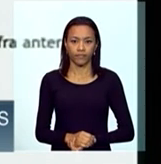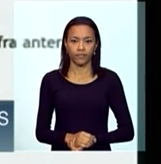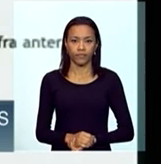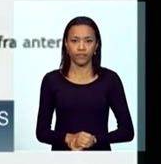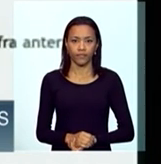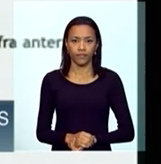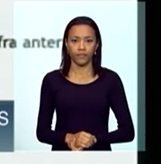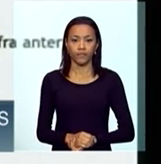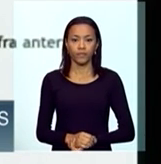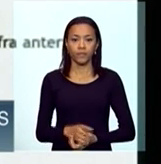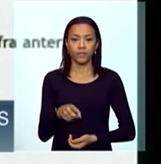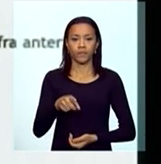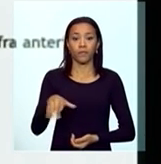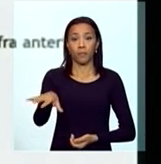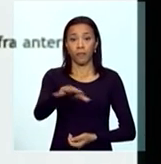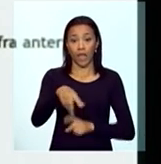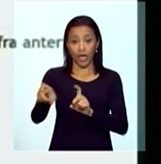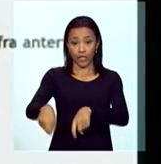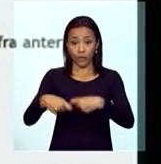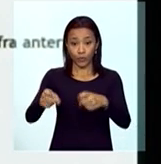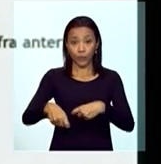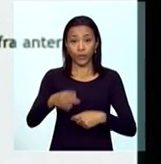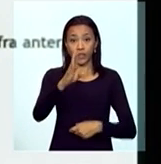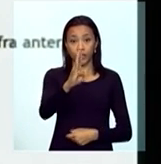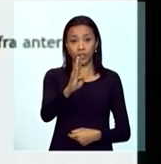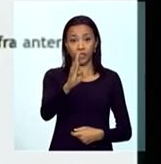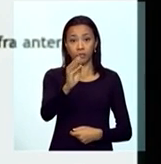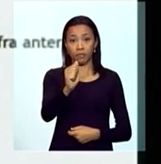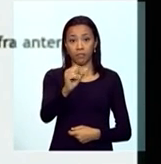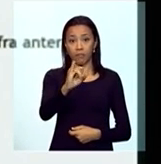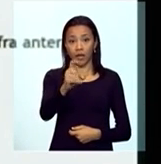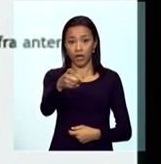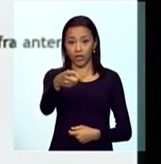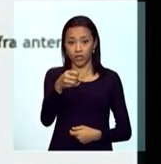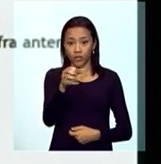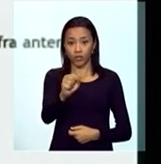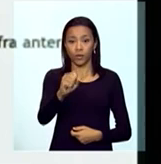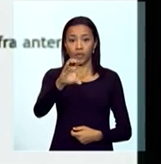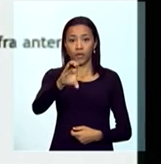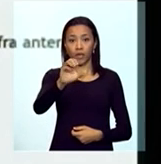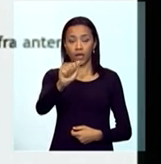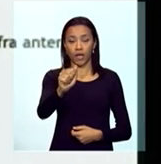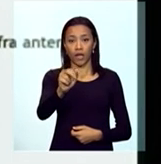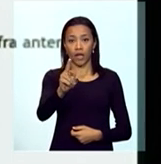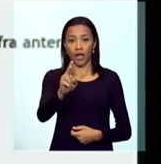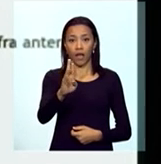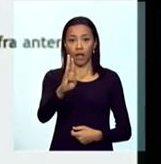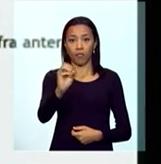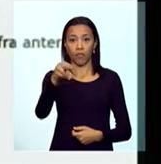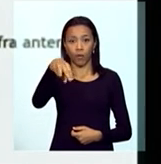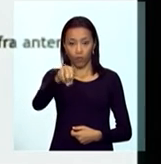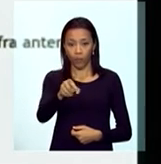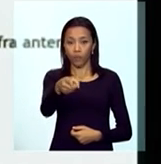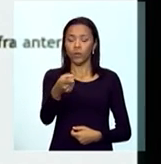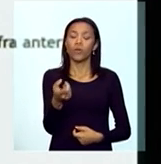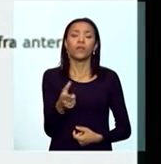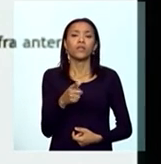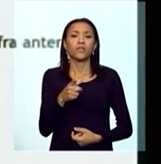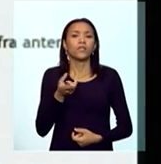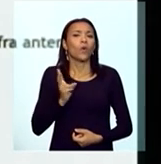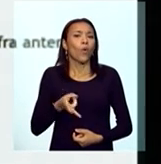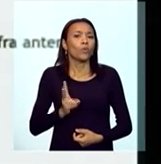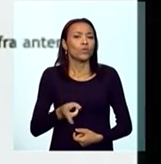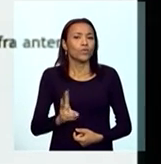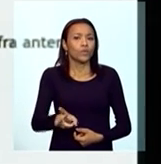Agricultura de baixo carbono, nós não podemos permitir que esse programa tem uma solução de continuidade, o